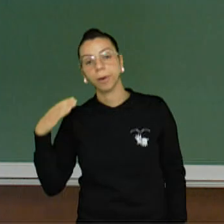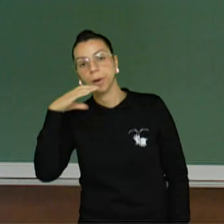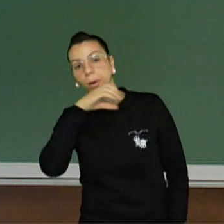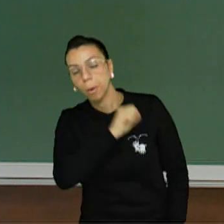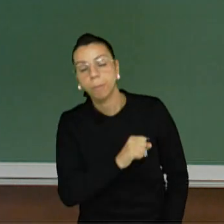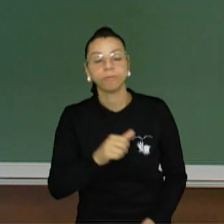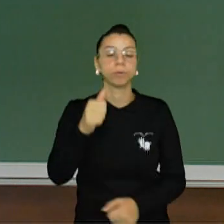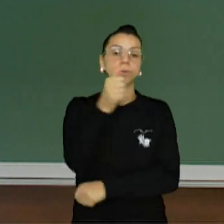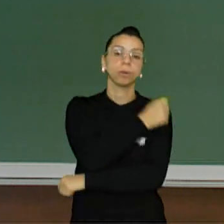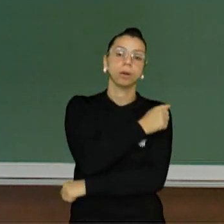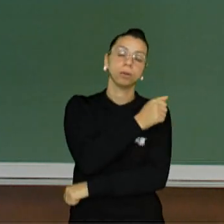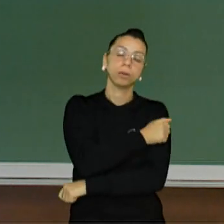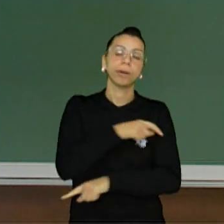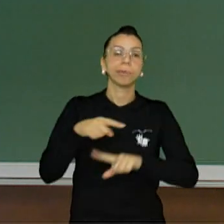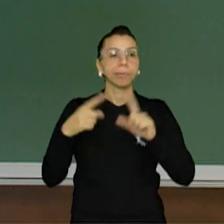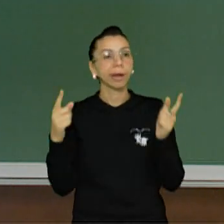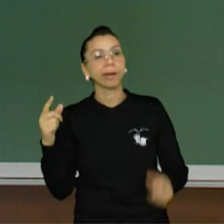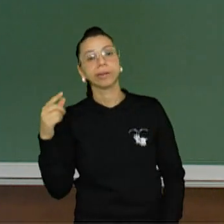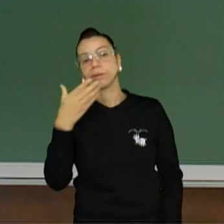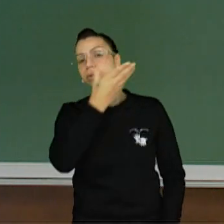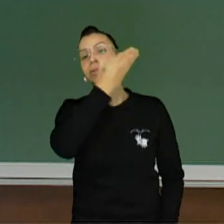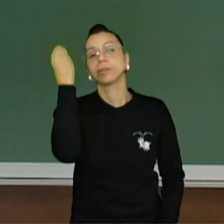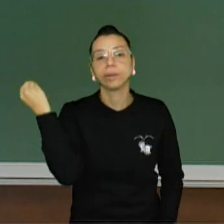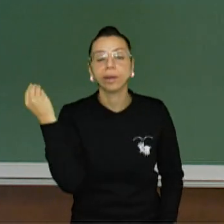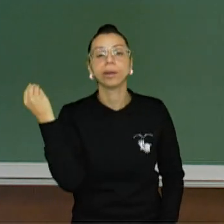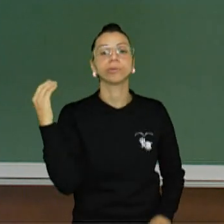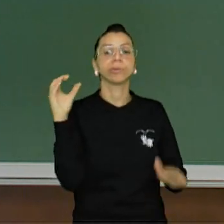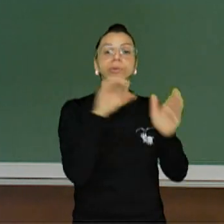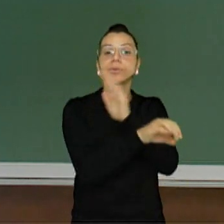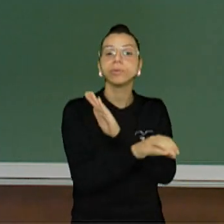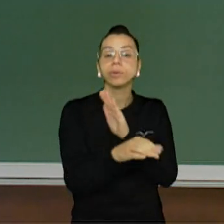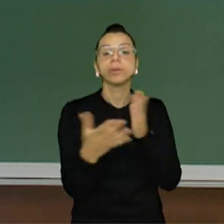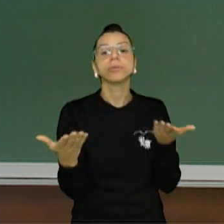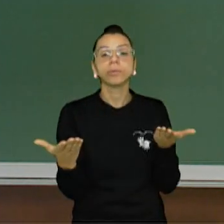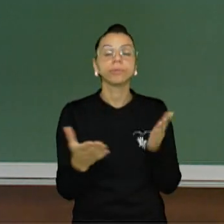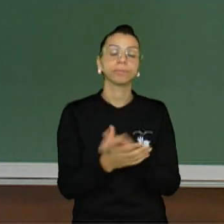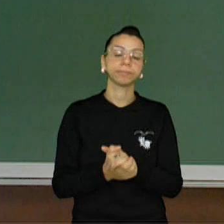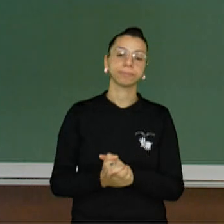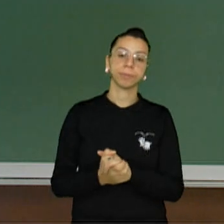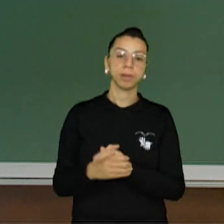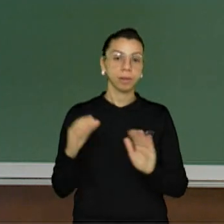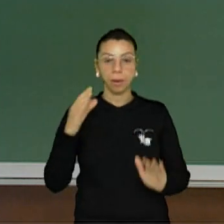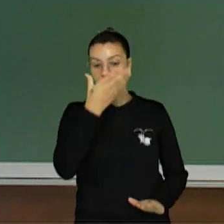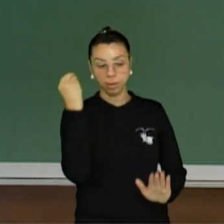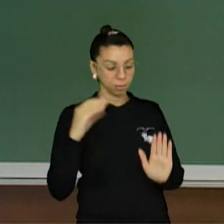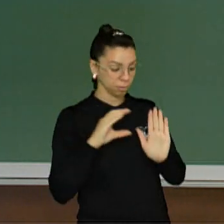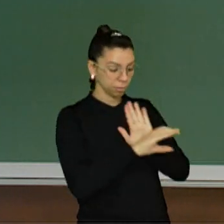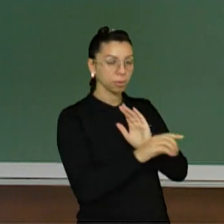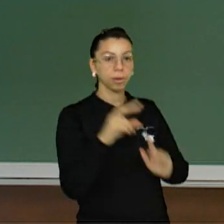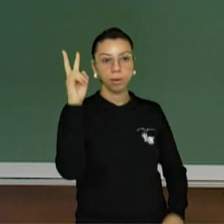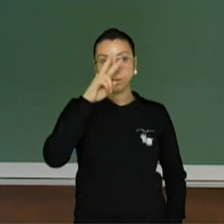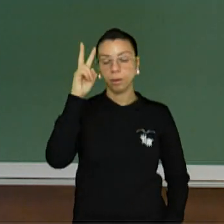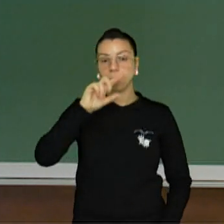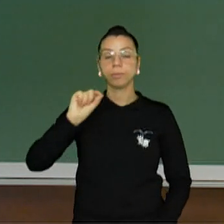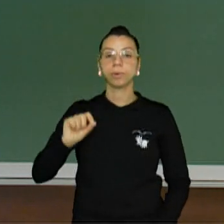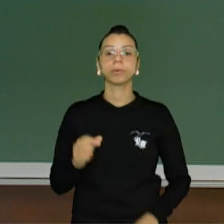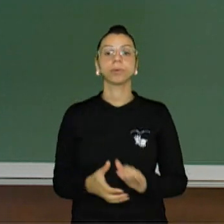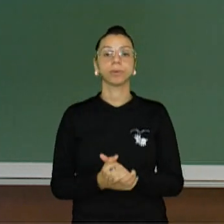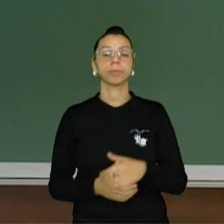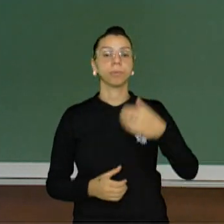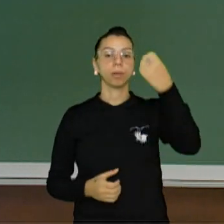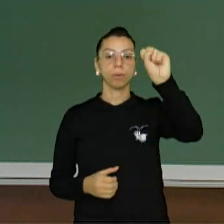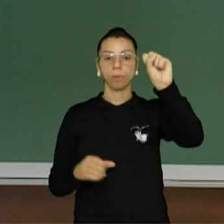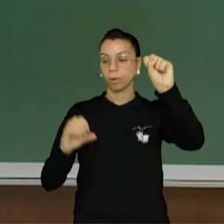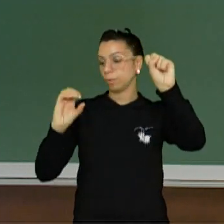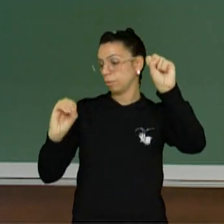aluno... professora, mas se eu esqueço essa propriedade, o que eu faço? Se você esquece a propriedade, lembra o que acontece? 8 vezes